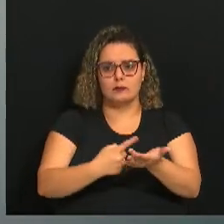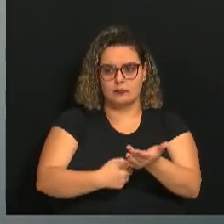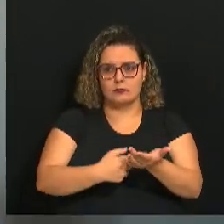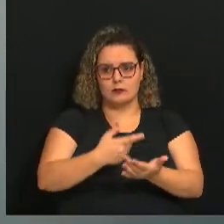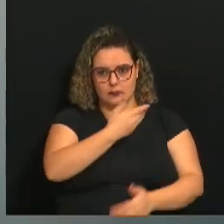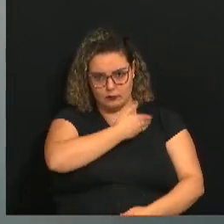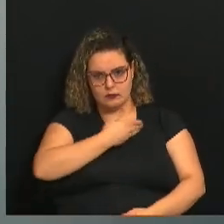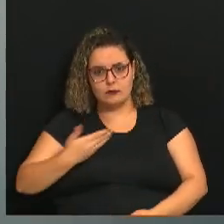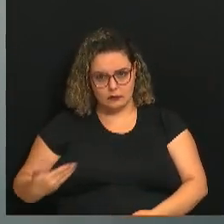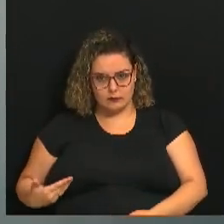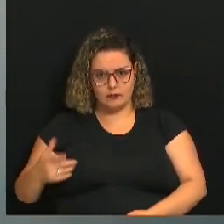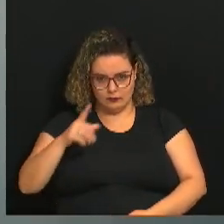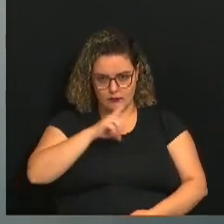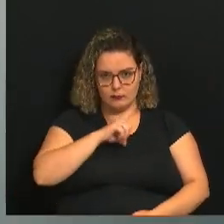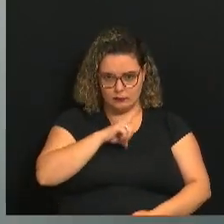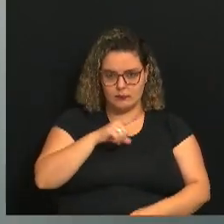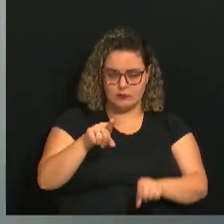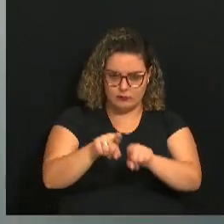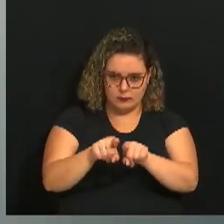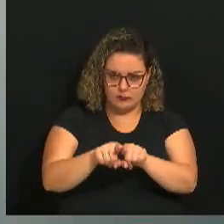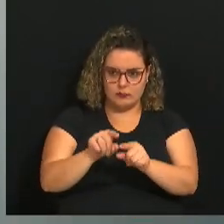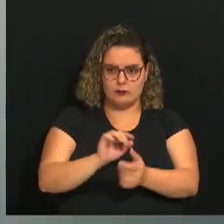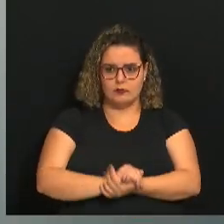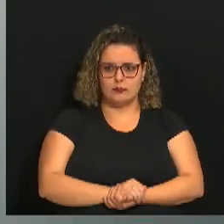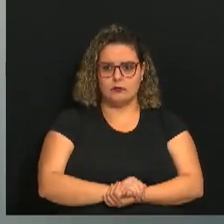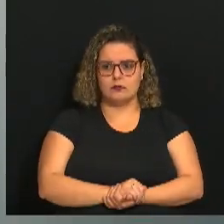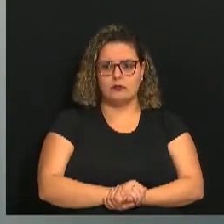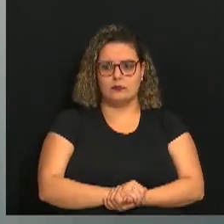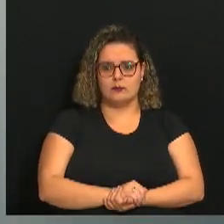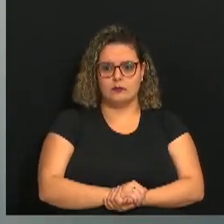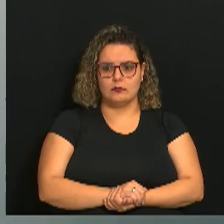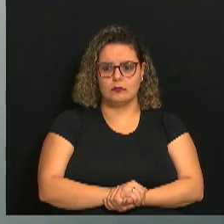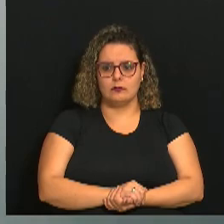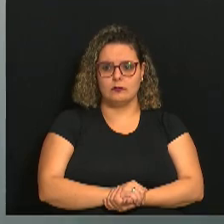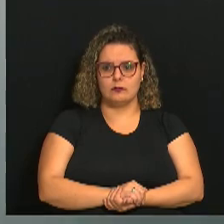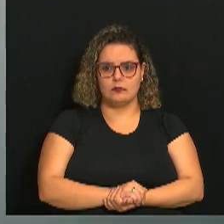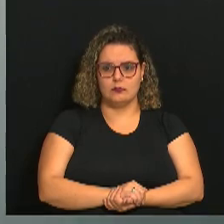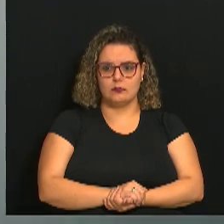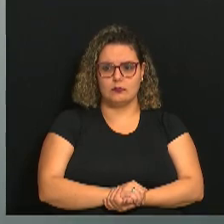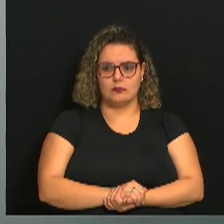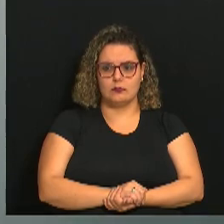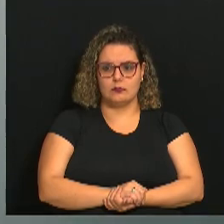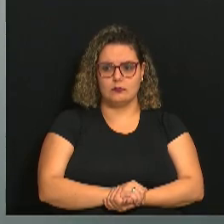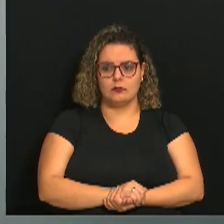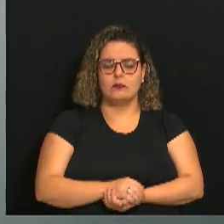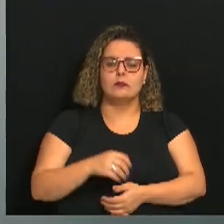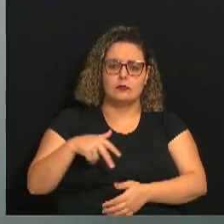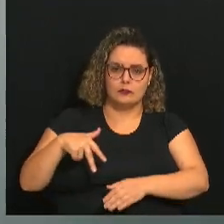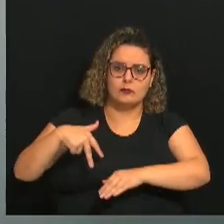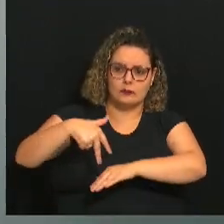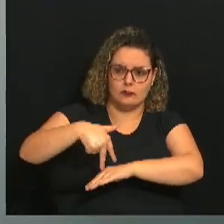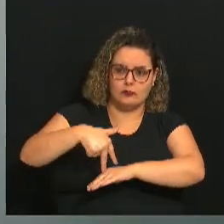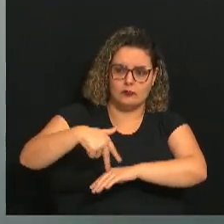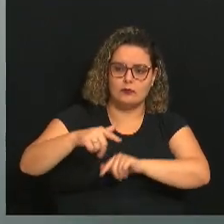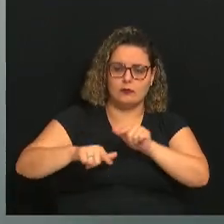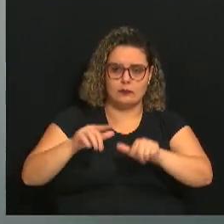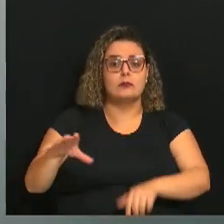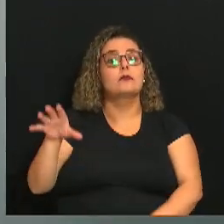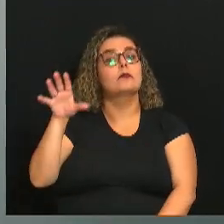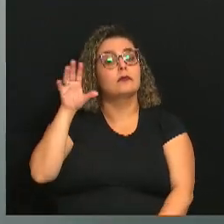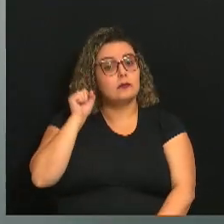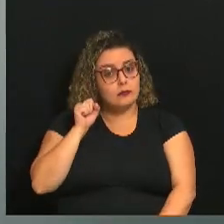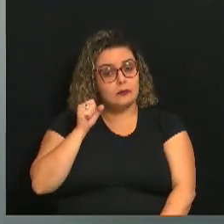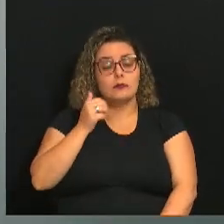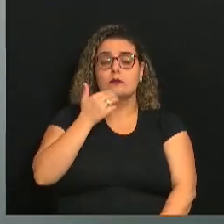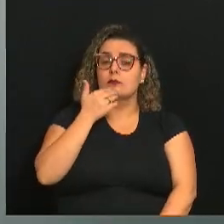tem. E também, até mesmo por a gente estar, quando a gente assumiu esse trabalho aqui, e está ouvindo muito vocês, as